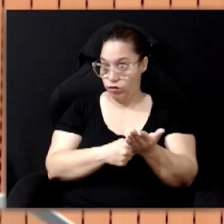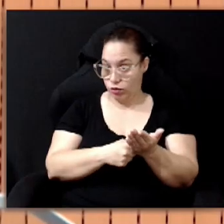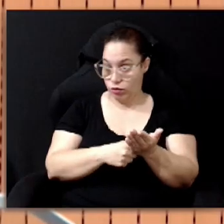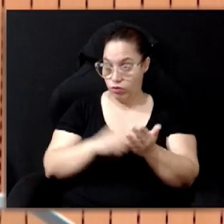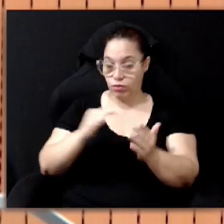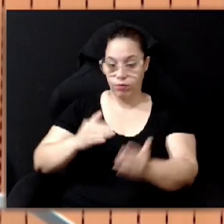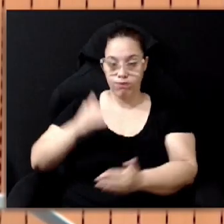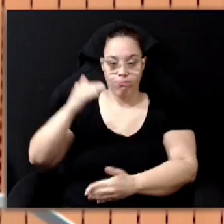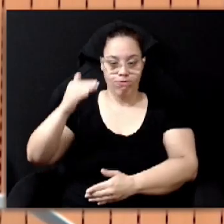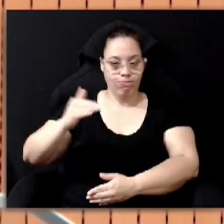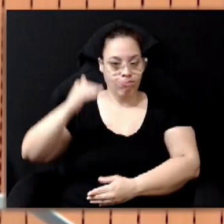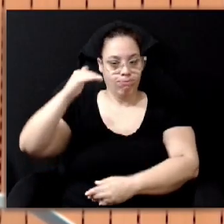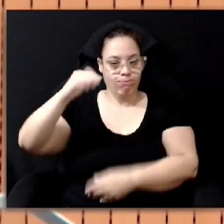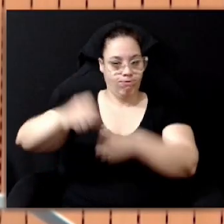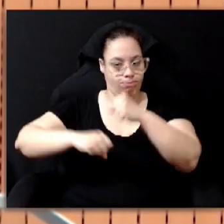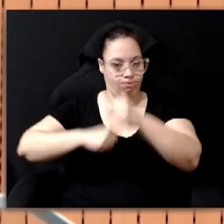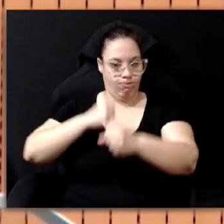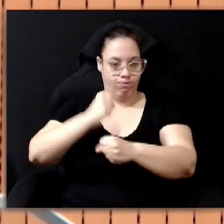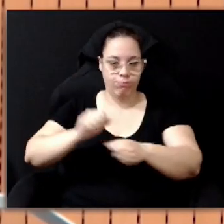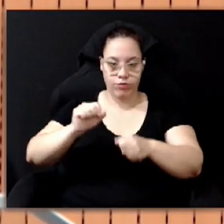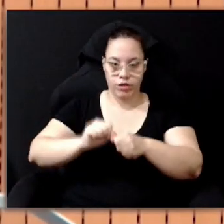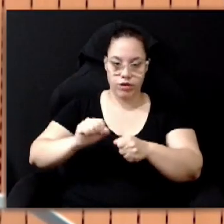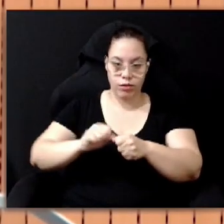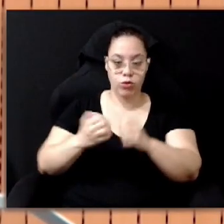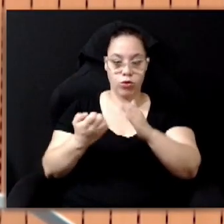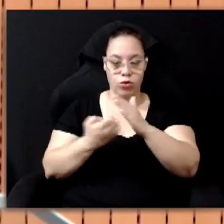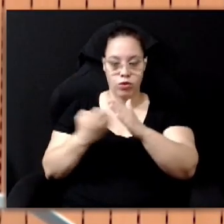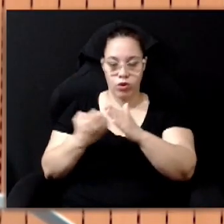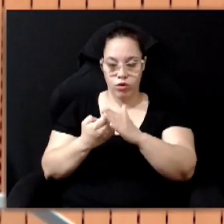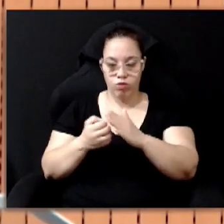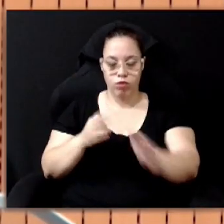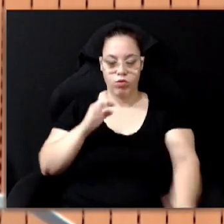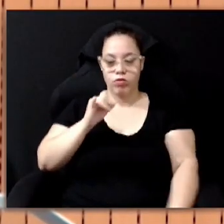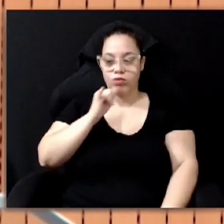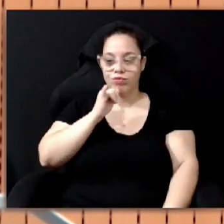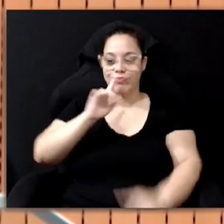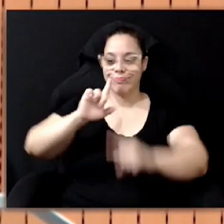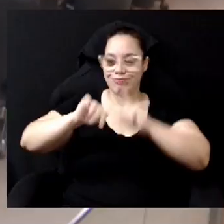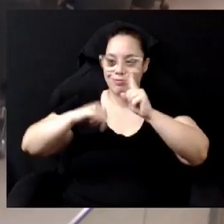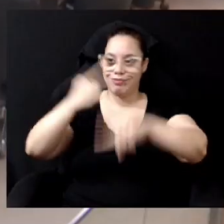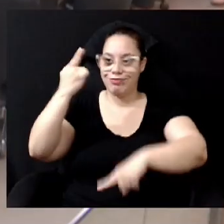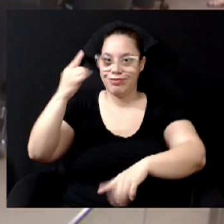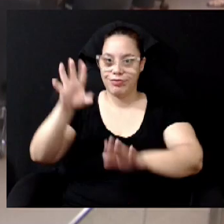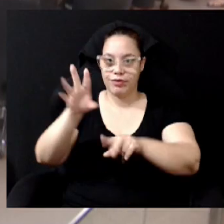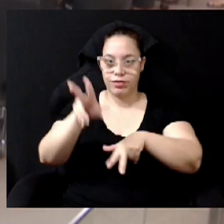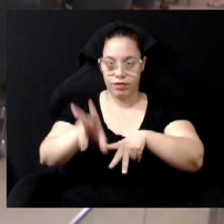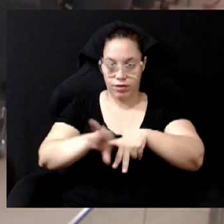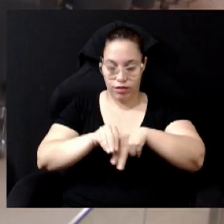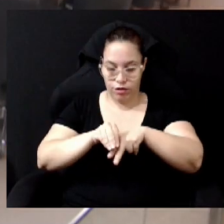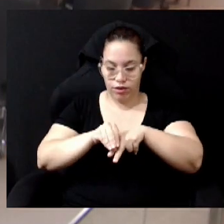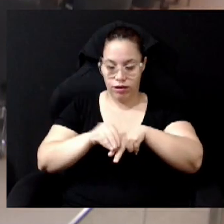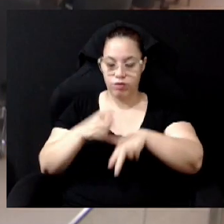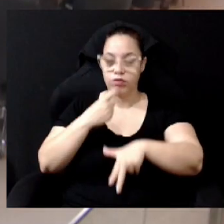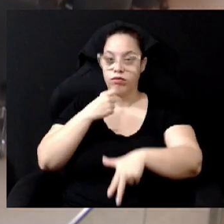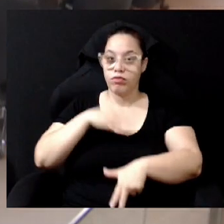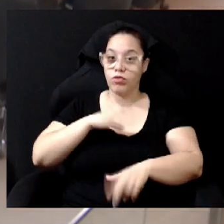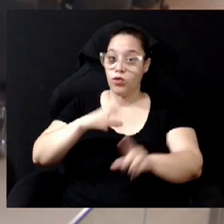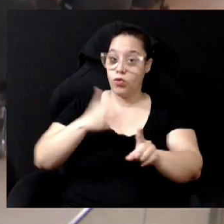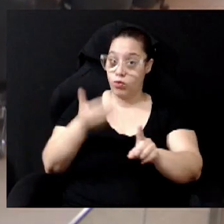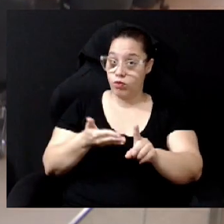anos, fazendo desta empresa um exemplo de sucesso na moda de Campinas. A solenidade contou